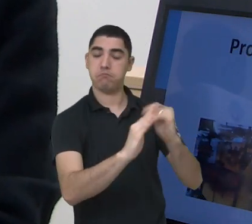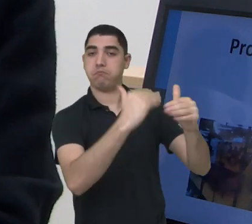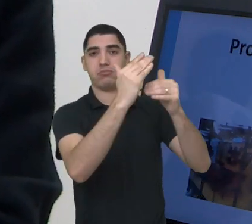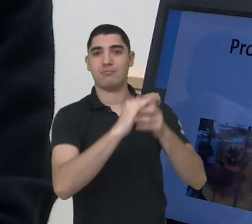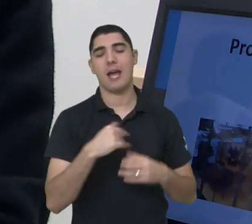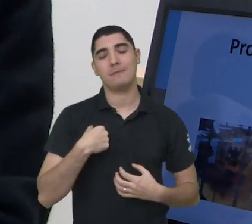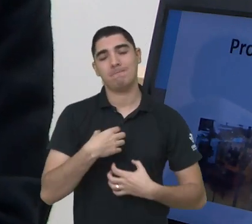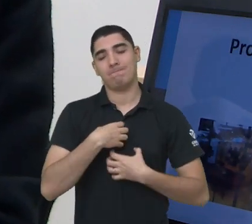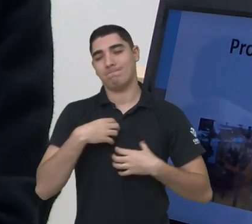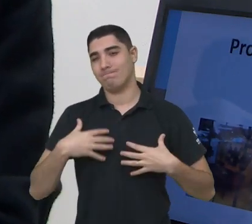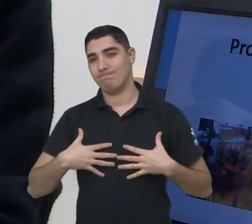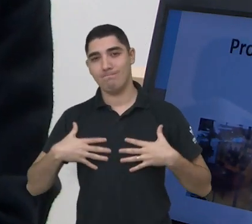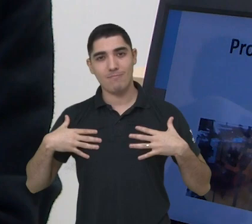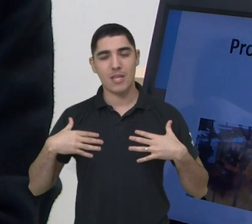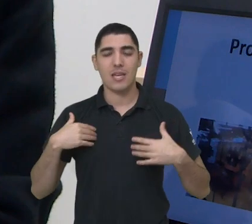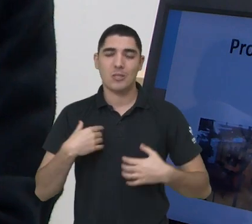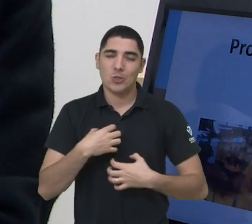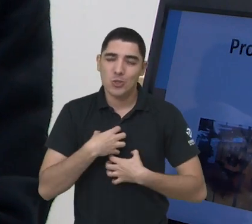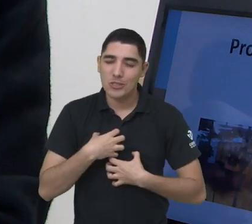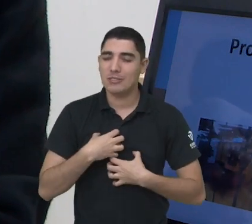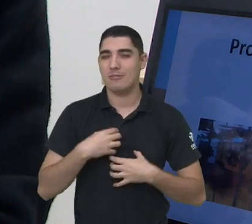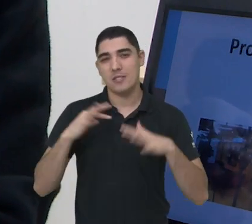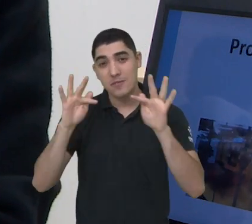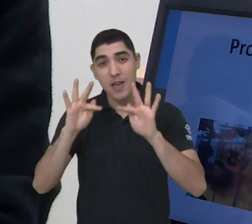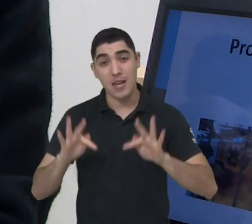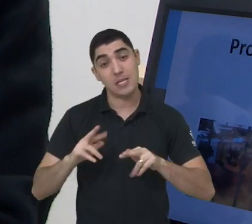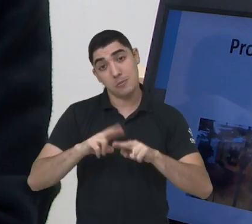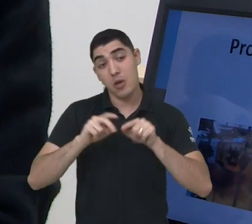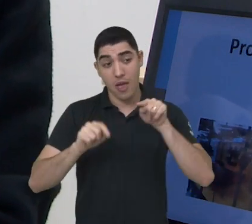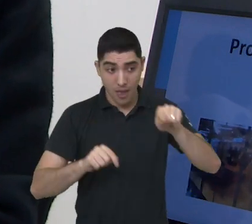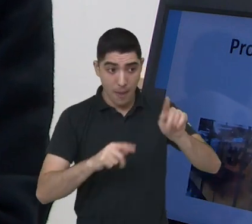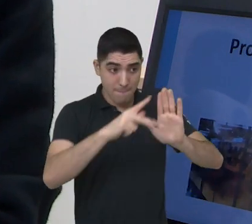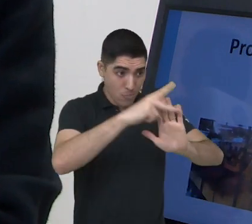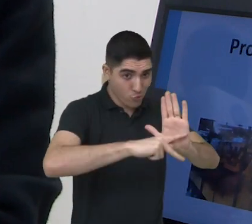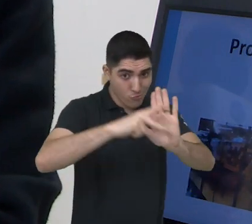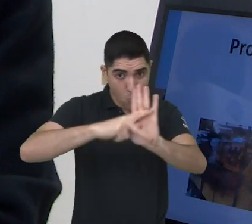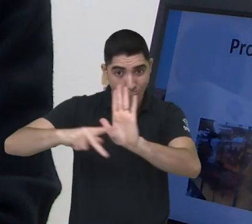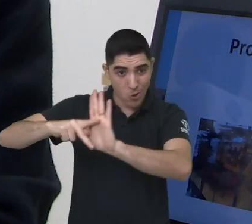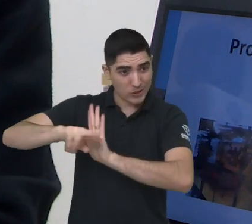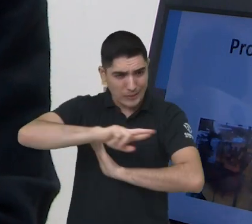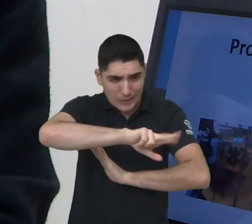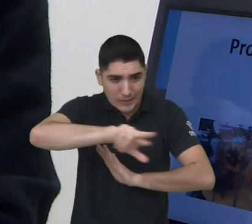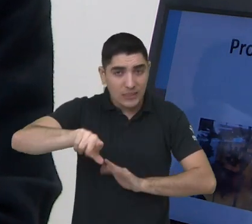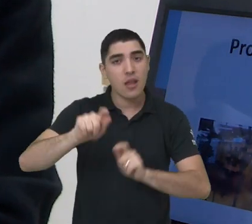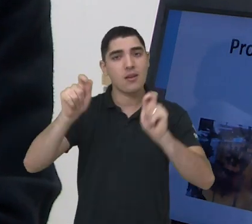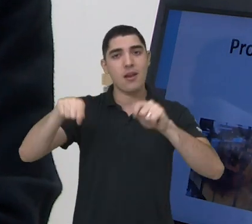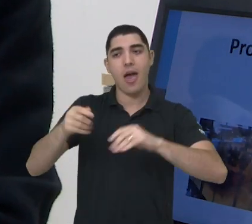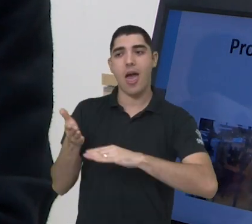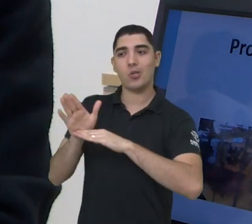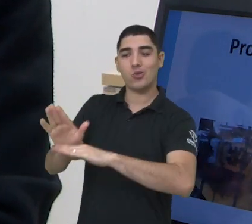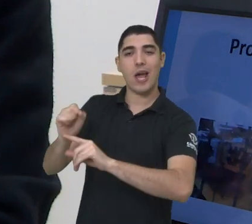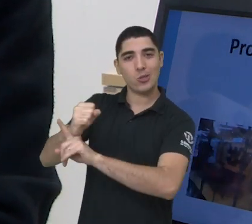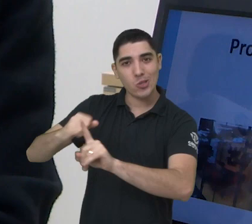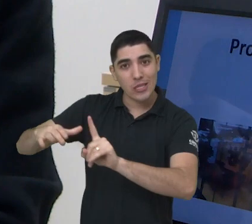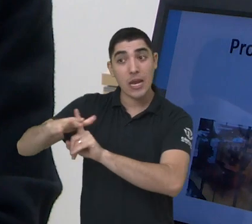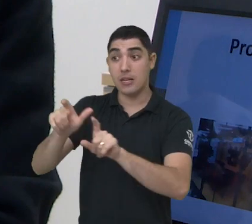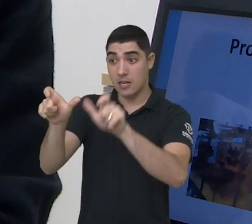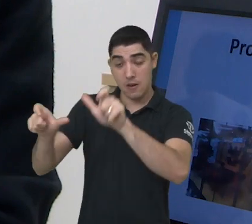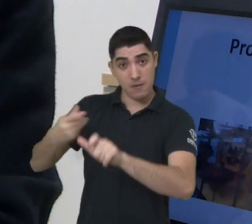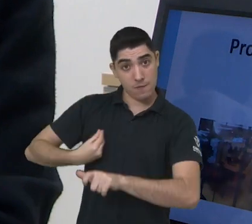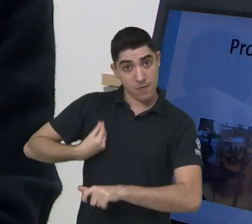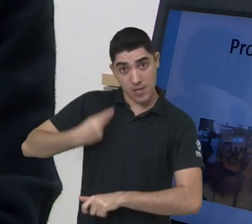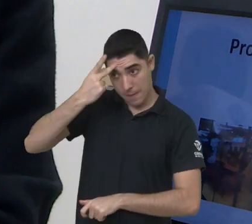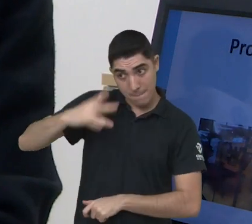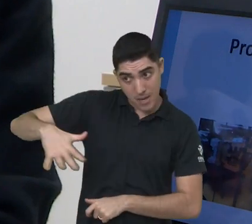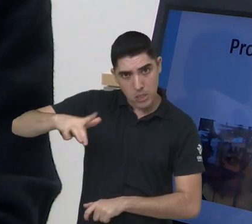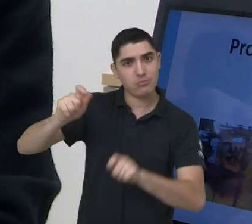mim é um grande prazer, é uma honra mesmo. Então eu entendo que são projetos que vão impactar a sociedade, que vão impactar a